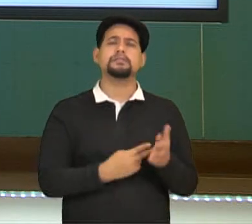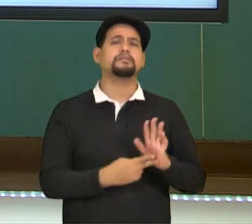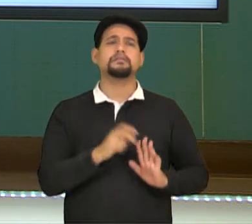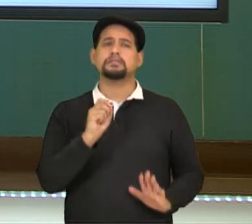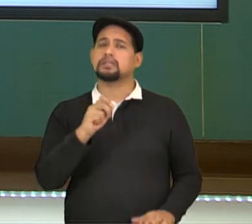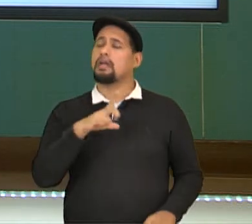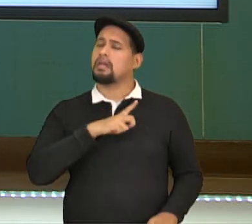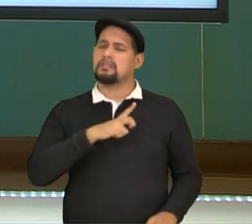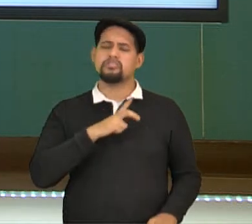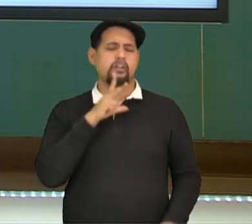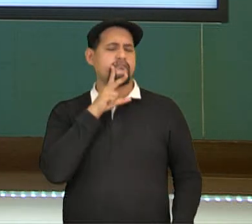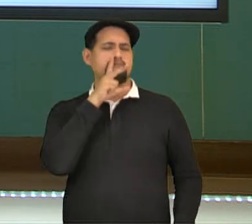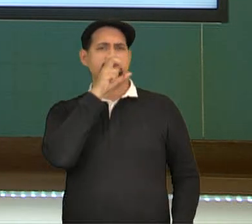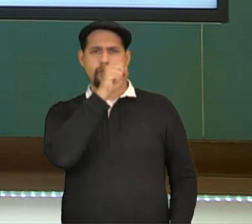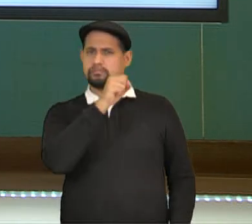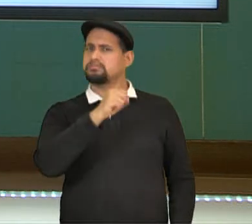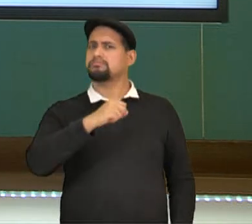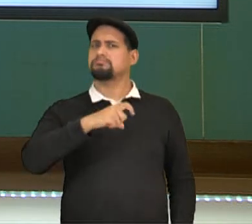tanto do,